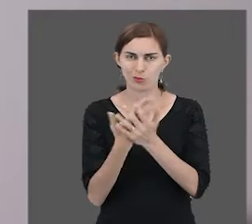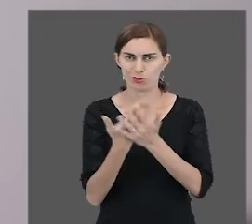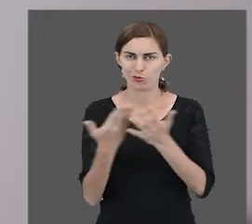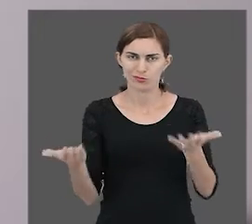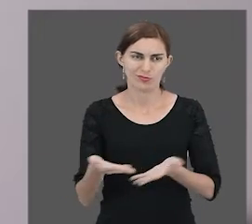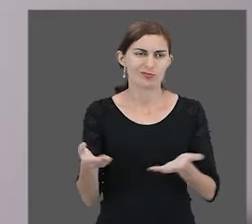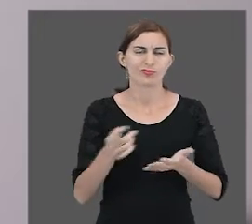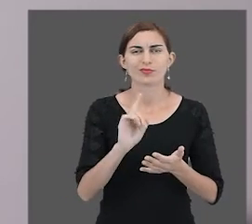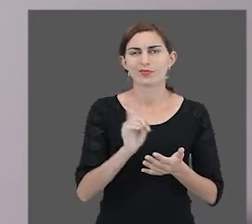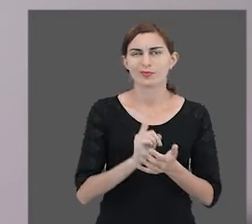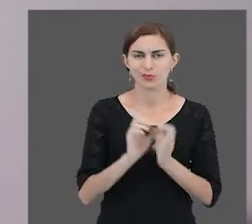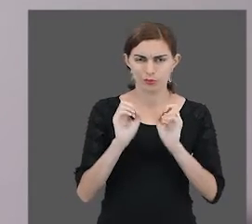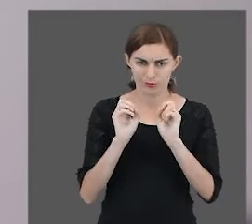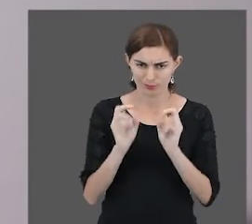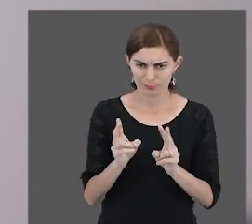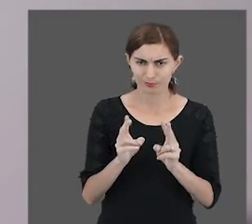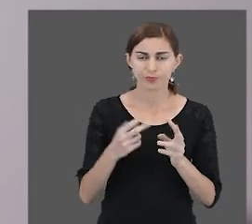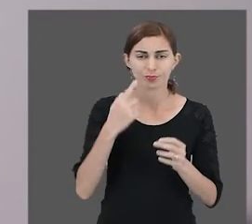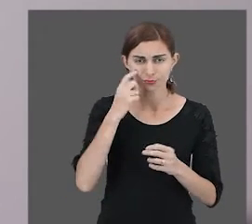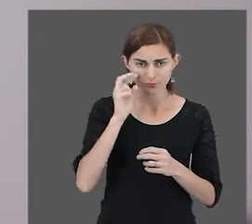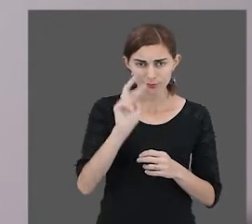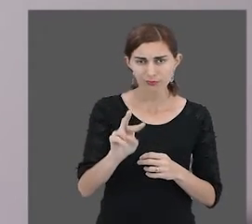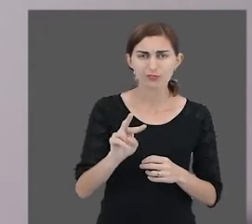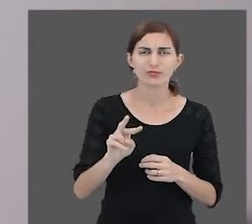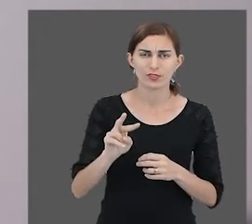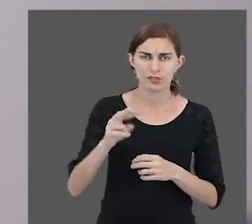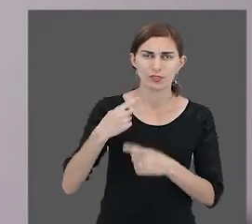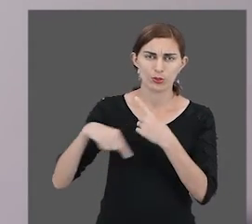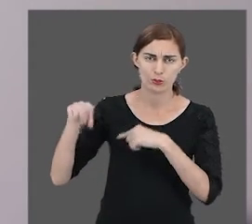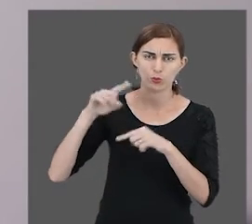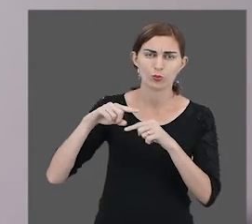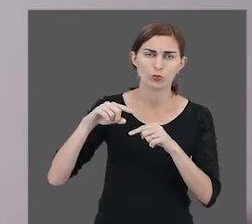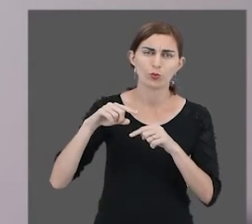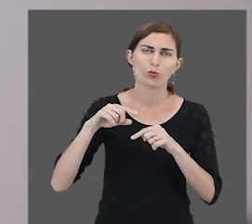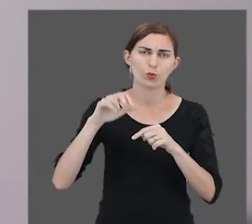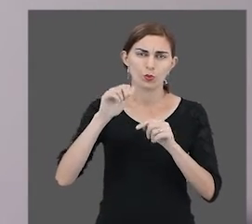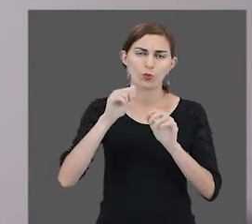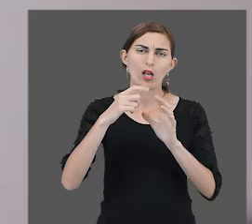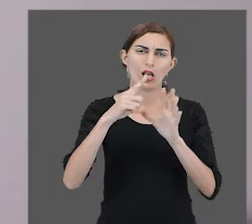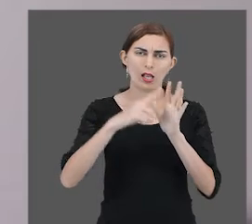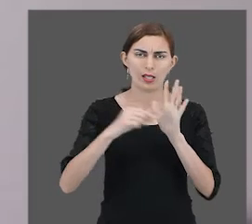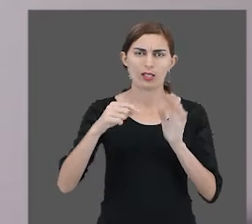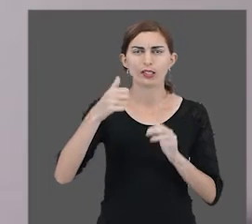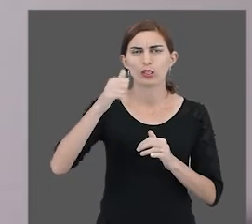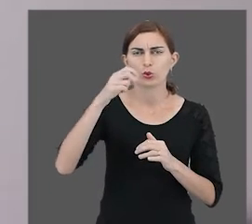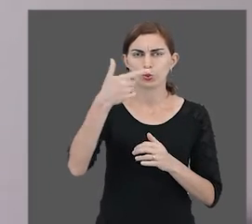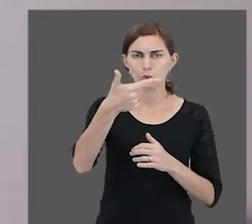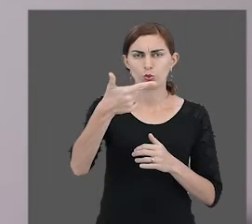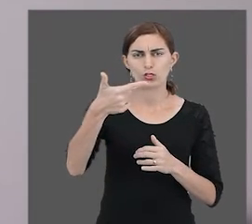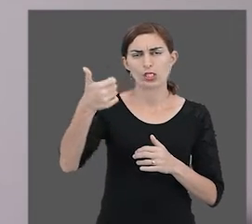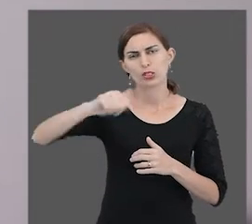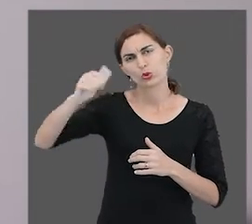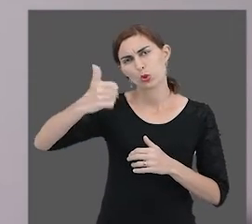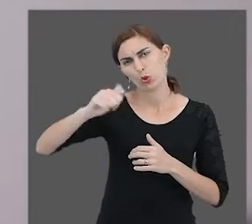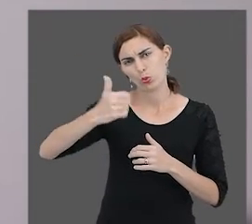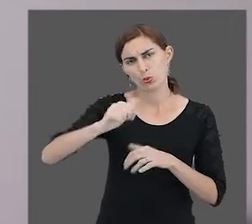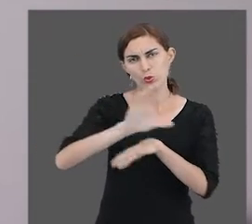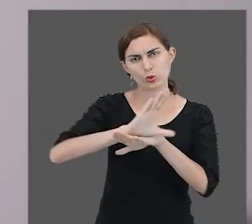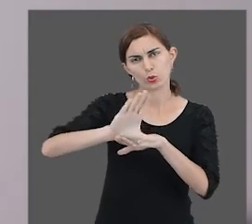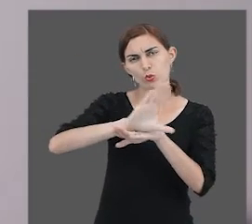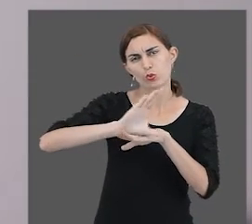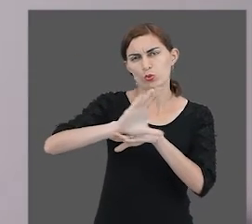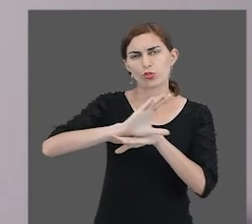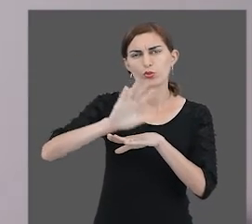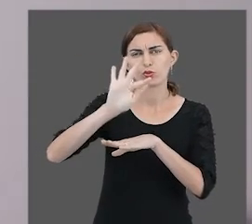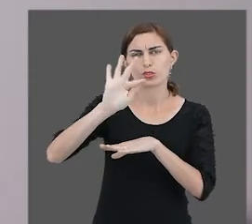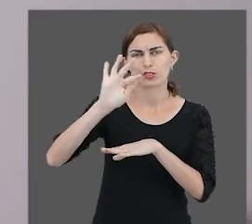estudo hoje, ok? Então vamos lá. Primeiro a gente vai retomar o artigo 211 da Constituição Federal para entender como é que se